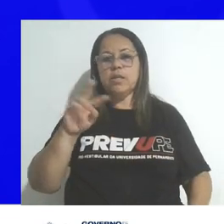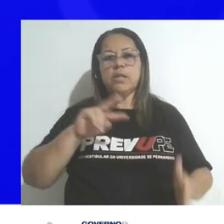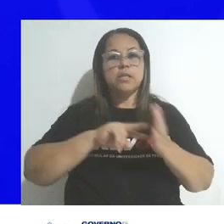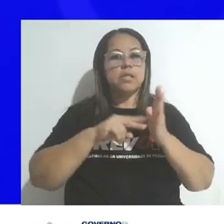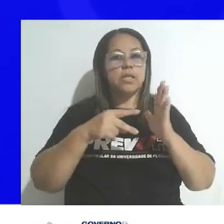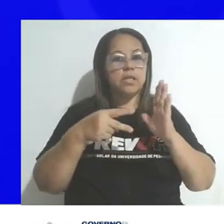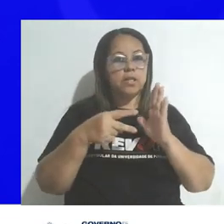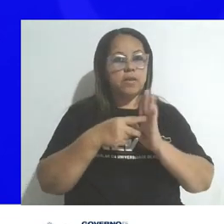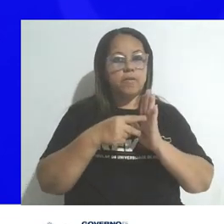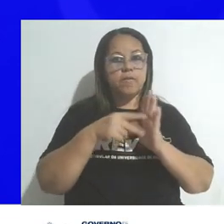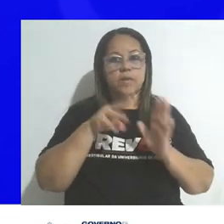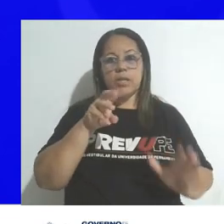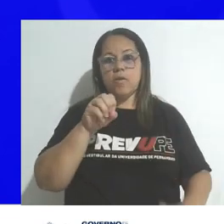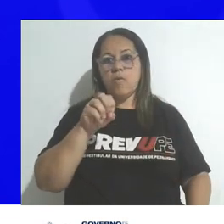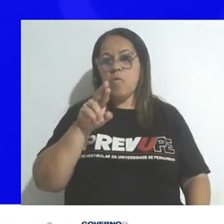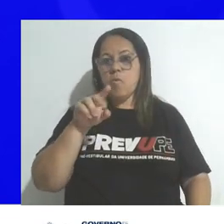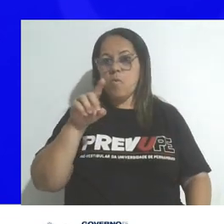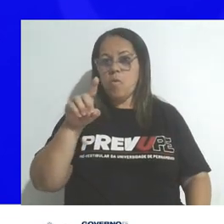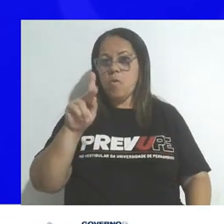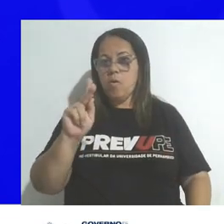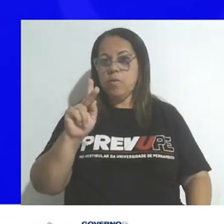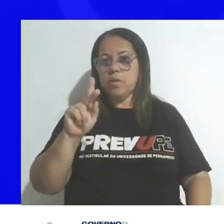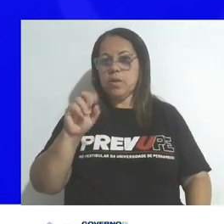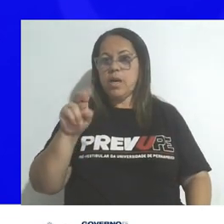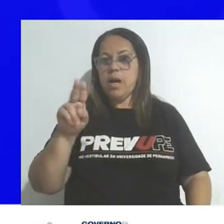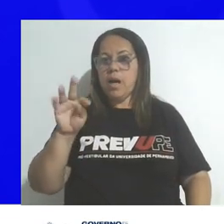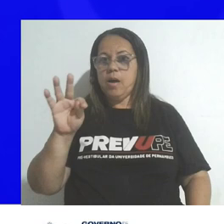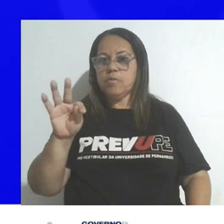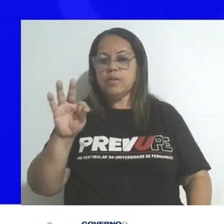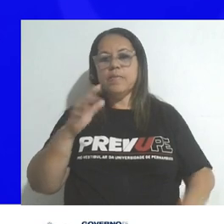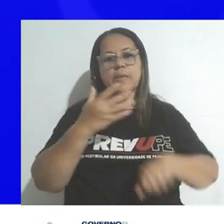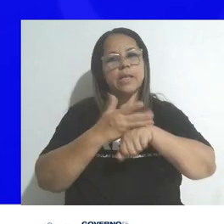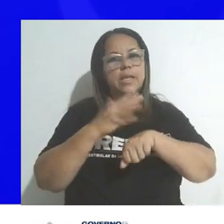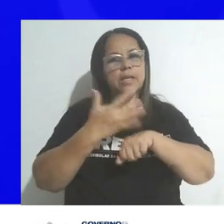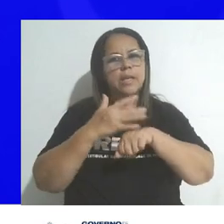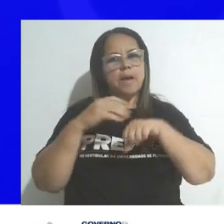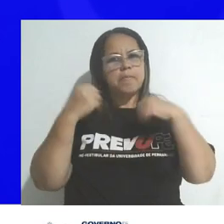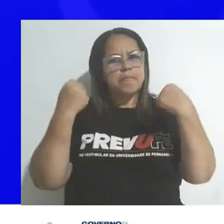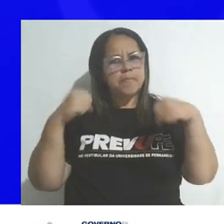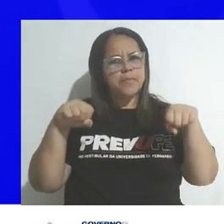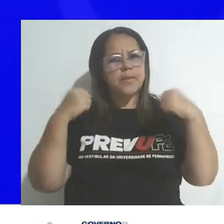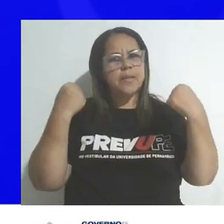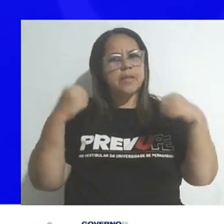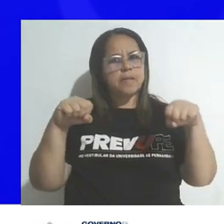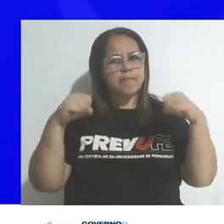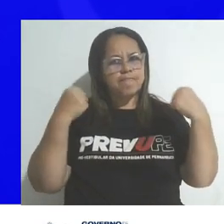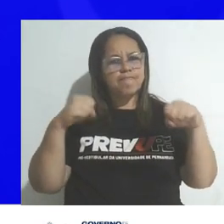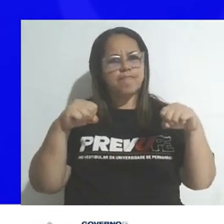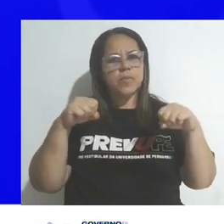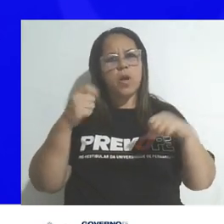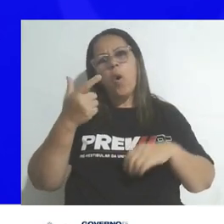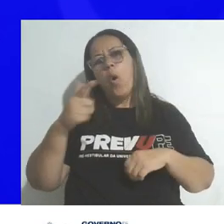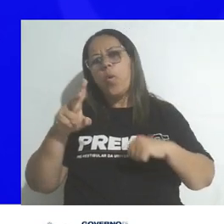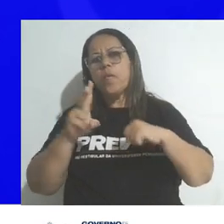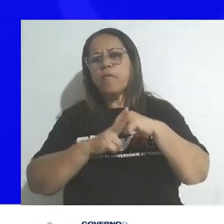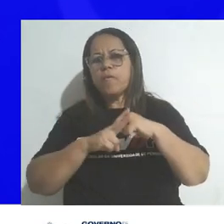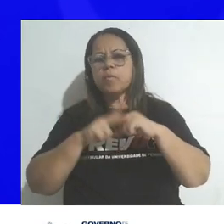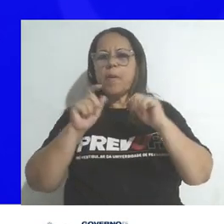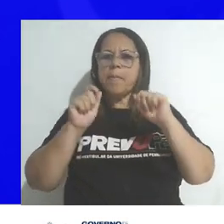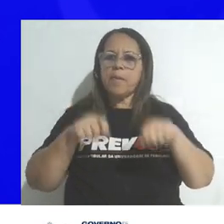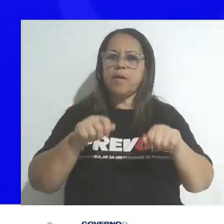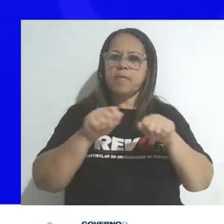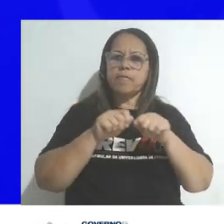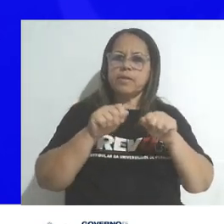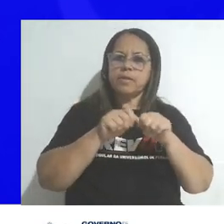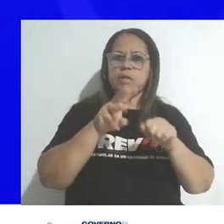significa treinar, malhar, fazer exercício físico. Um outro verbo que a gente também consegue formar a partir do